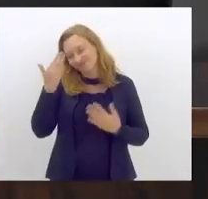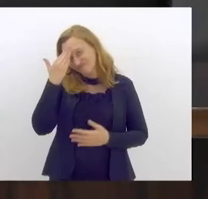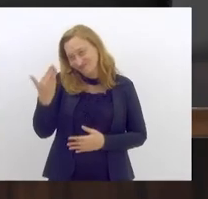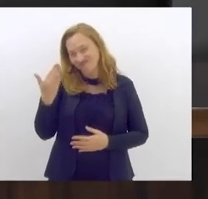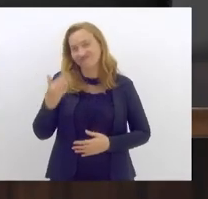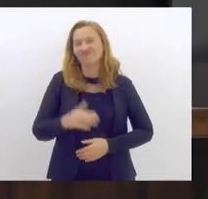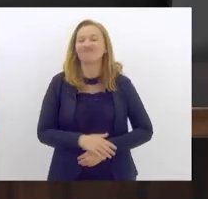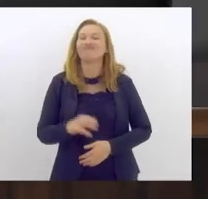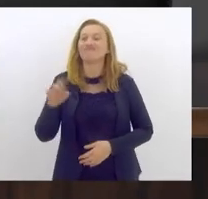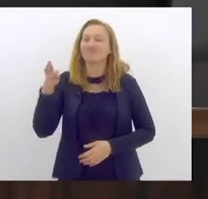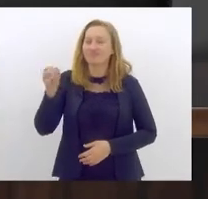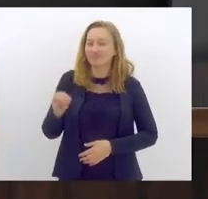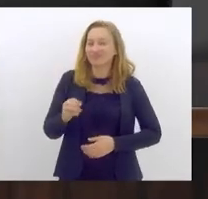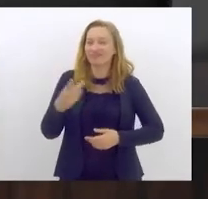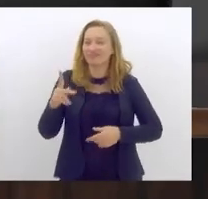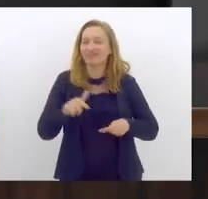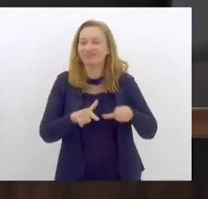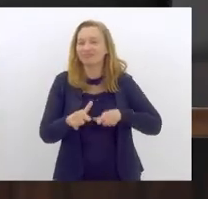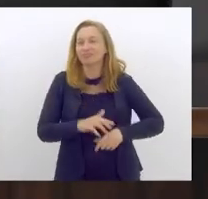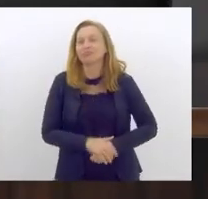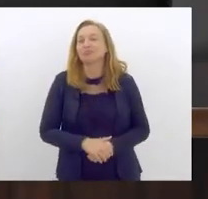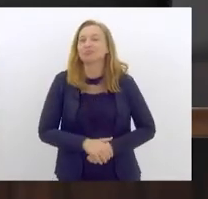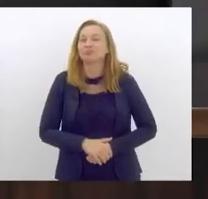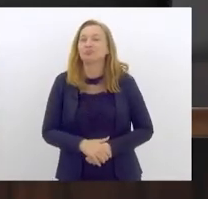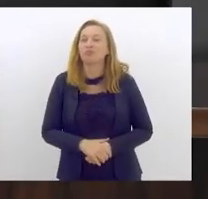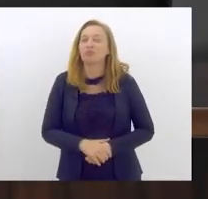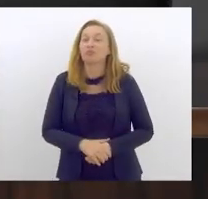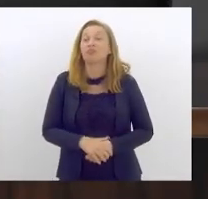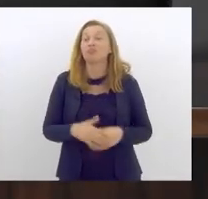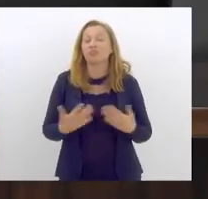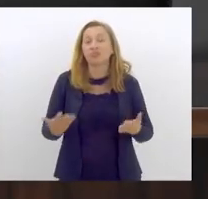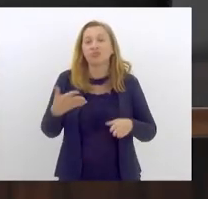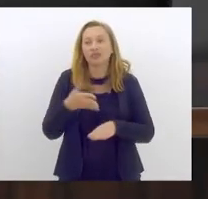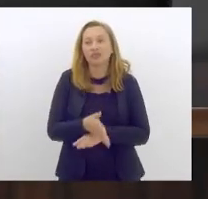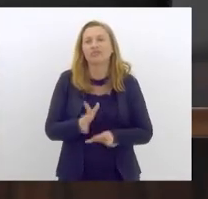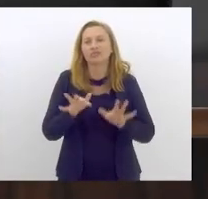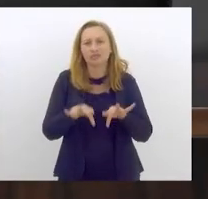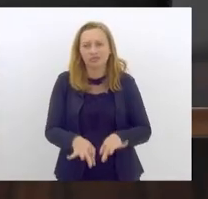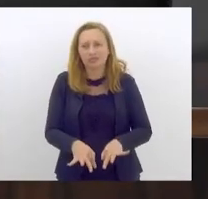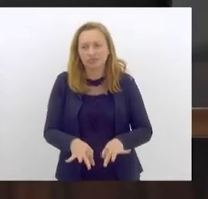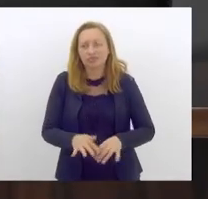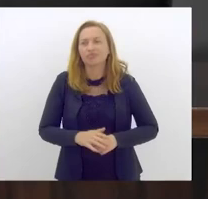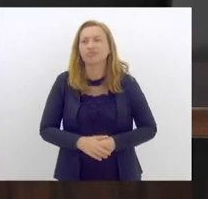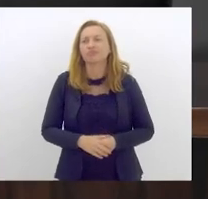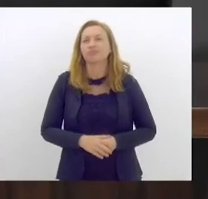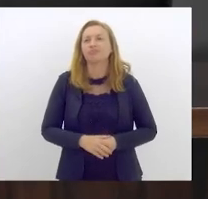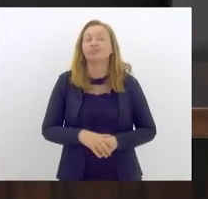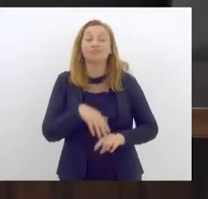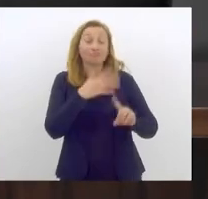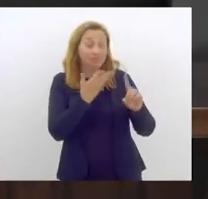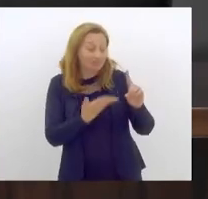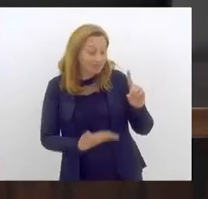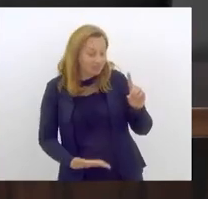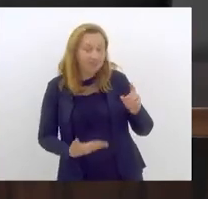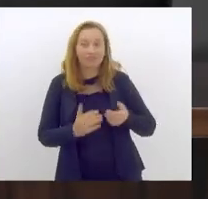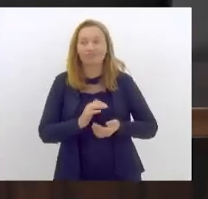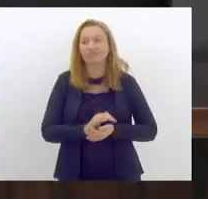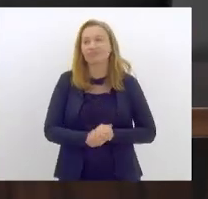muito bacana esse trabalho então estamos chegando ao fim dessa da solenidade